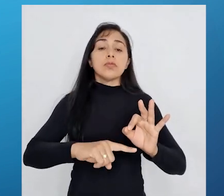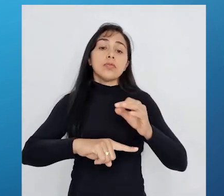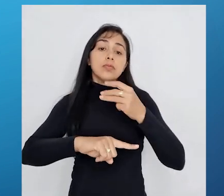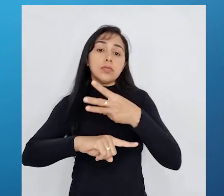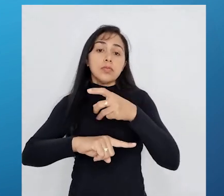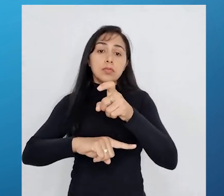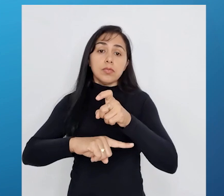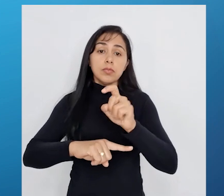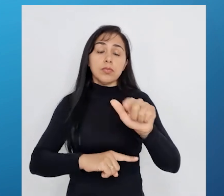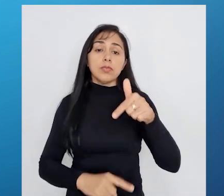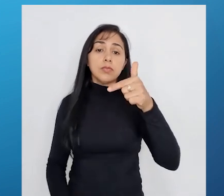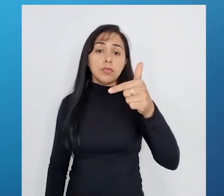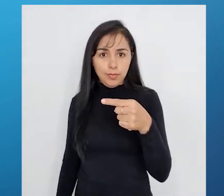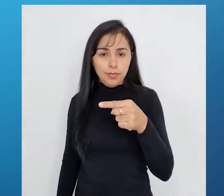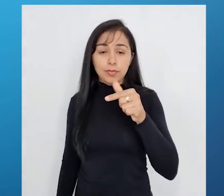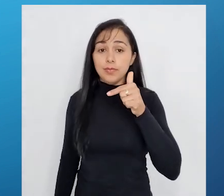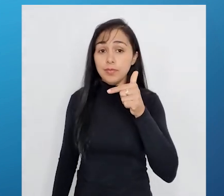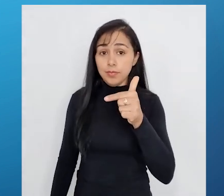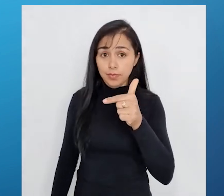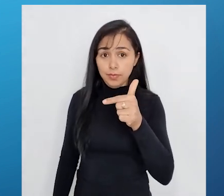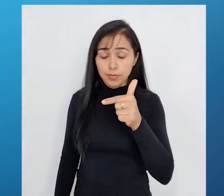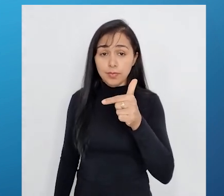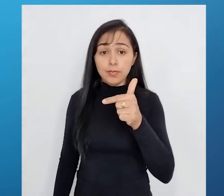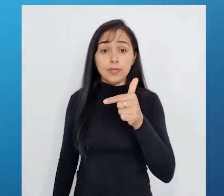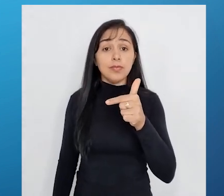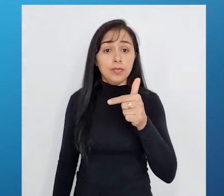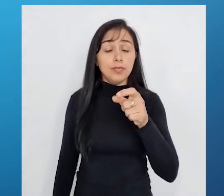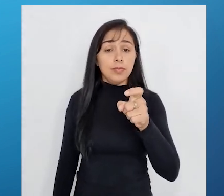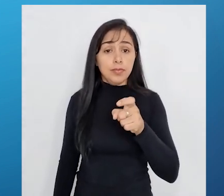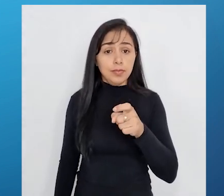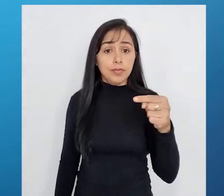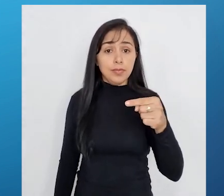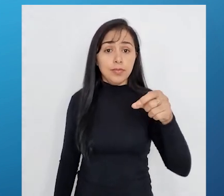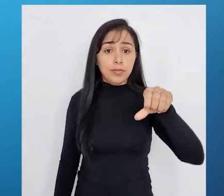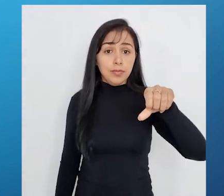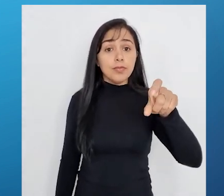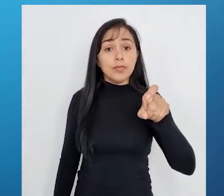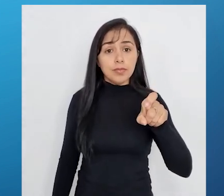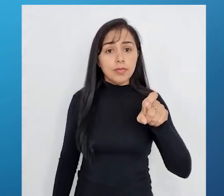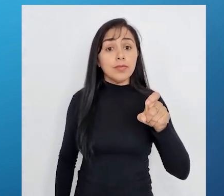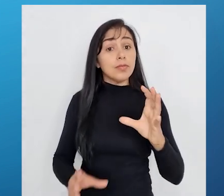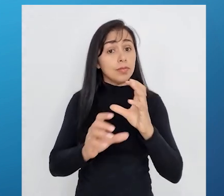menos 2x, menos 9x, menos